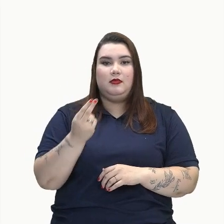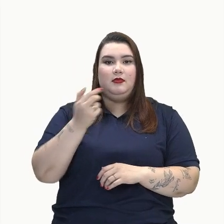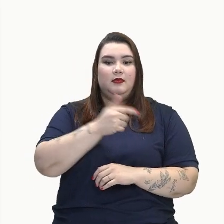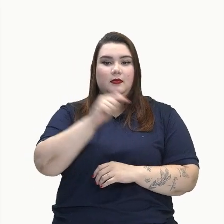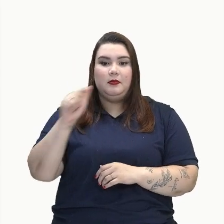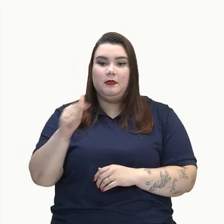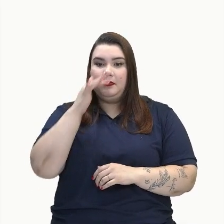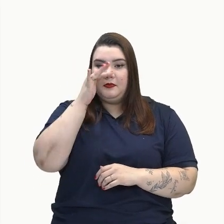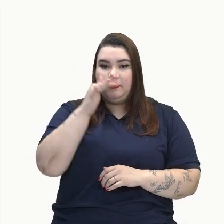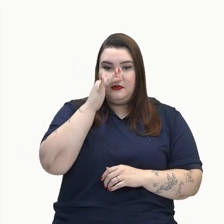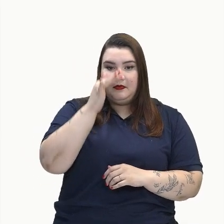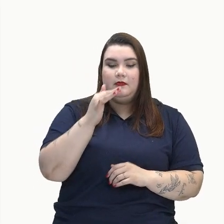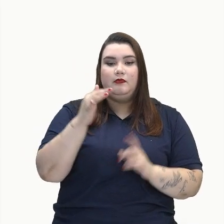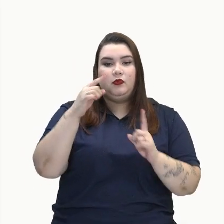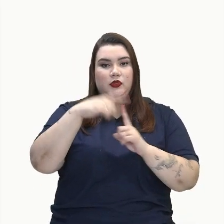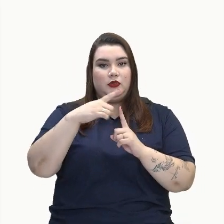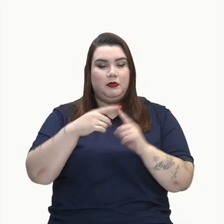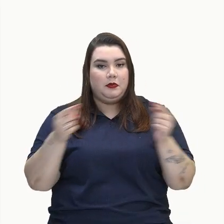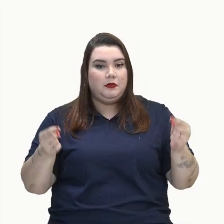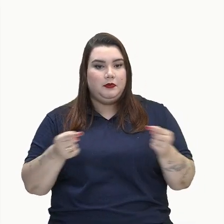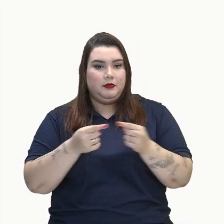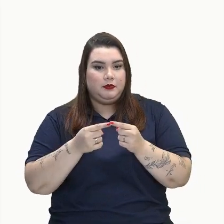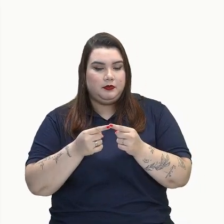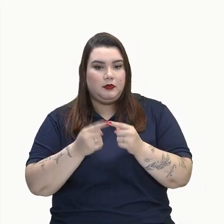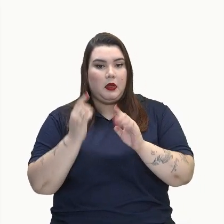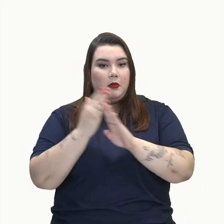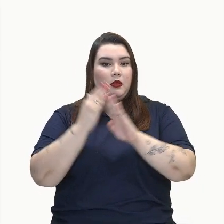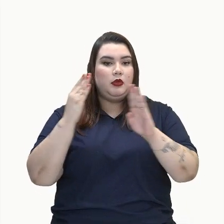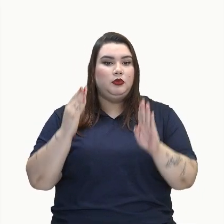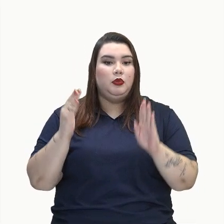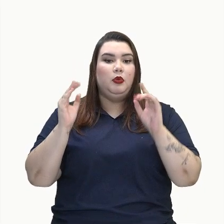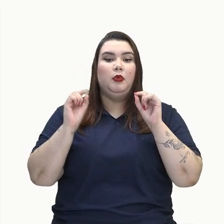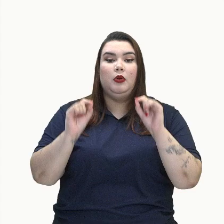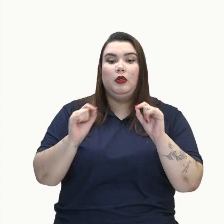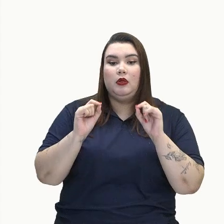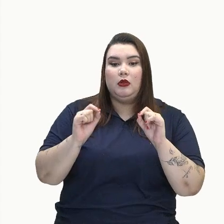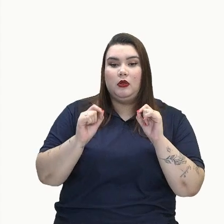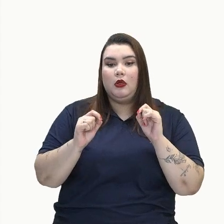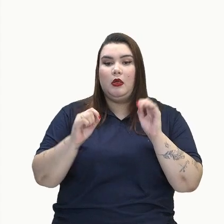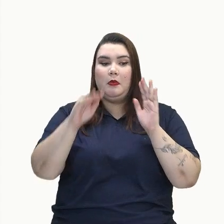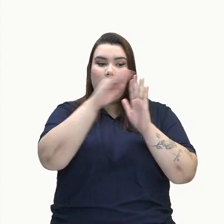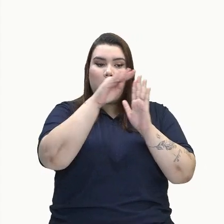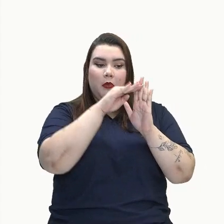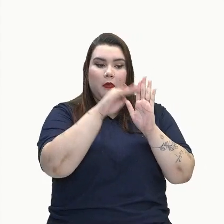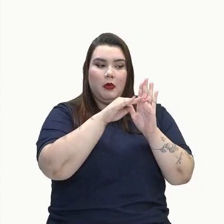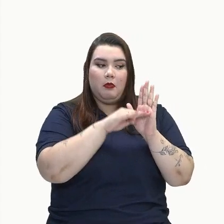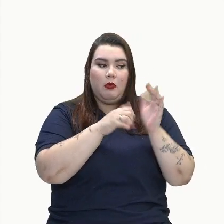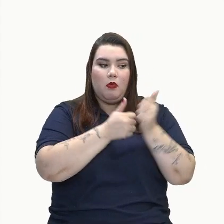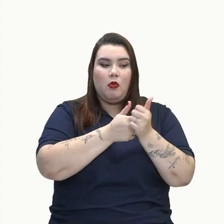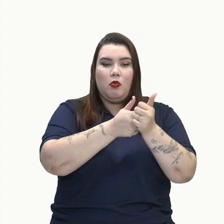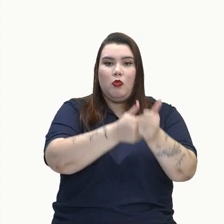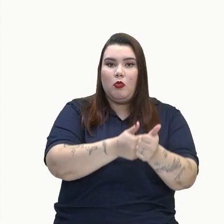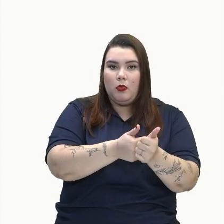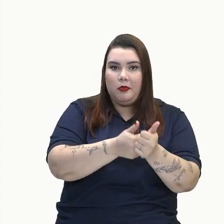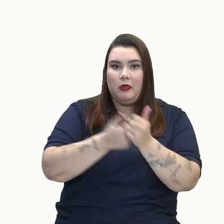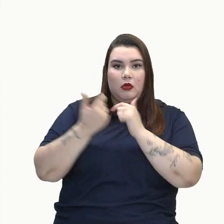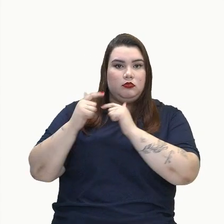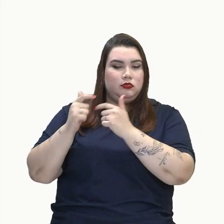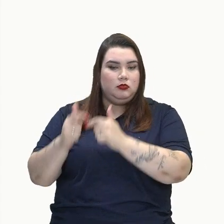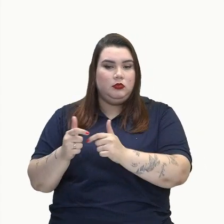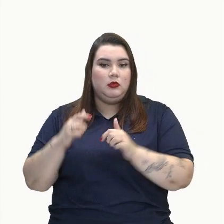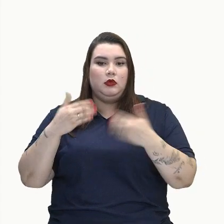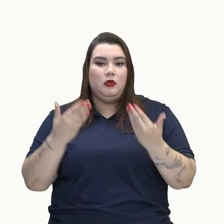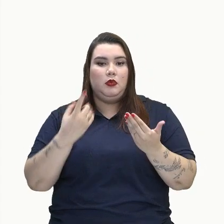planta parental. Para identificar o que ele buscava? Padrões de herança. Quando a gente faz um estudo